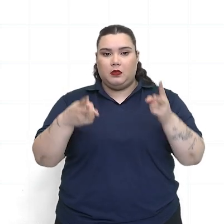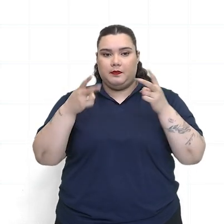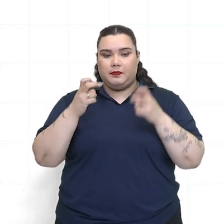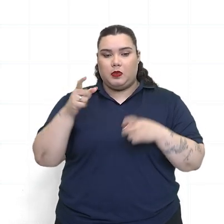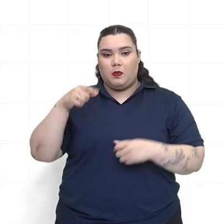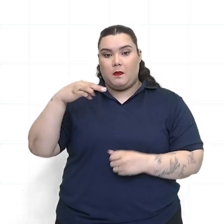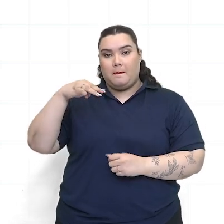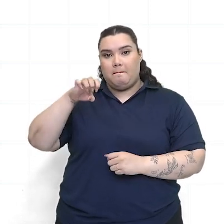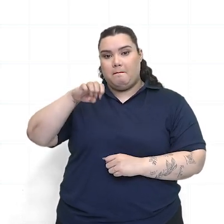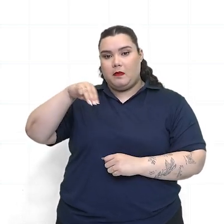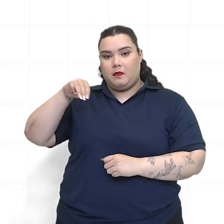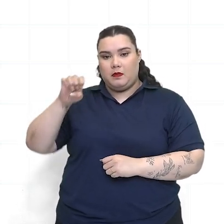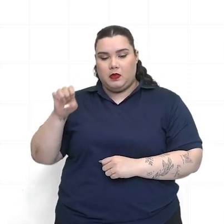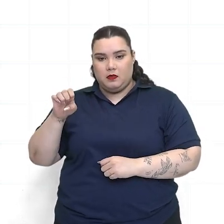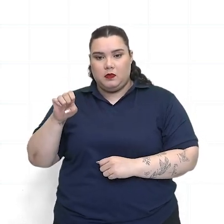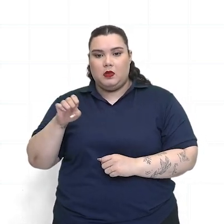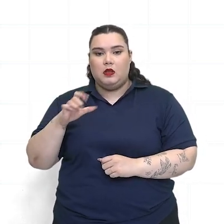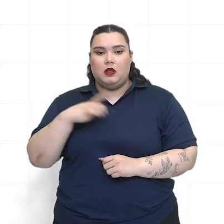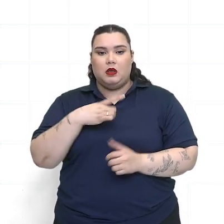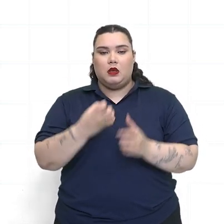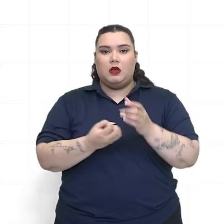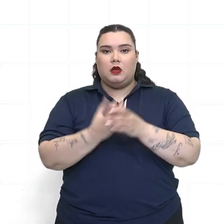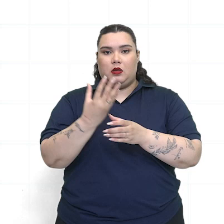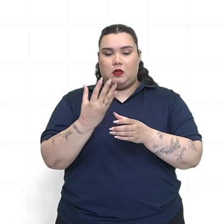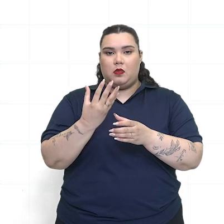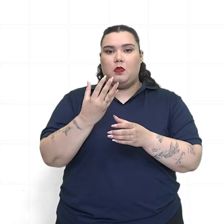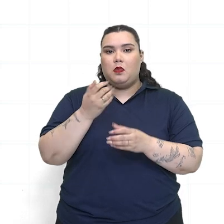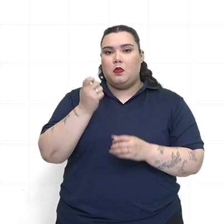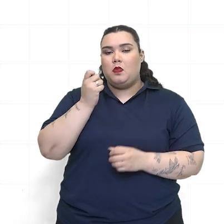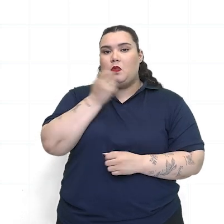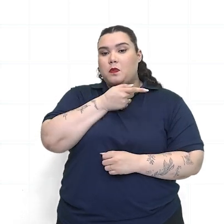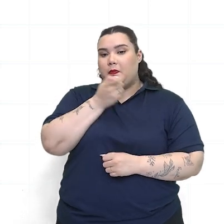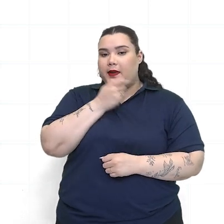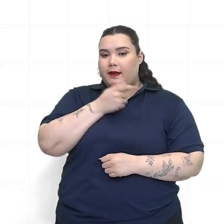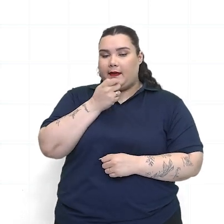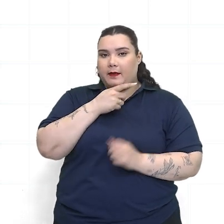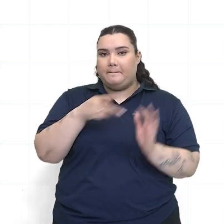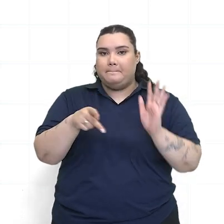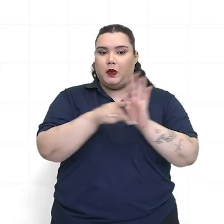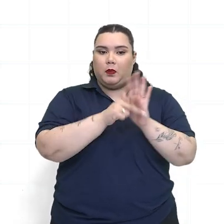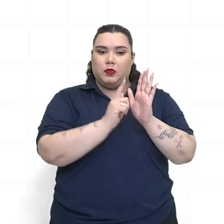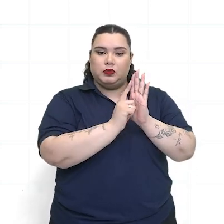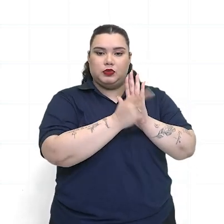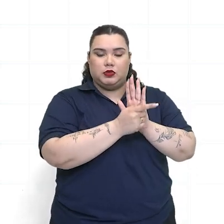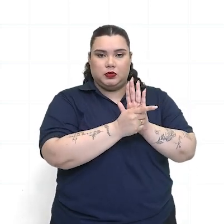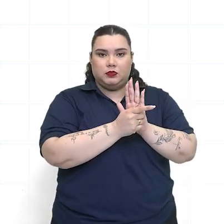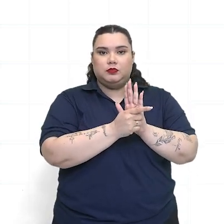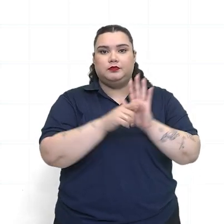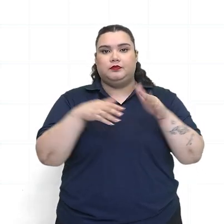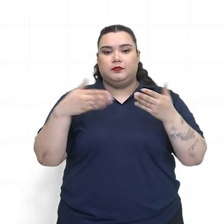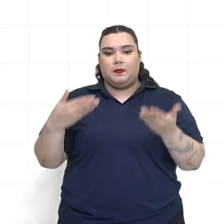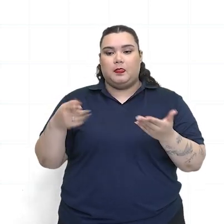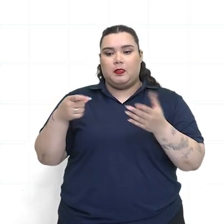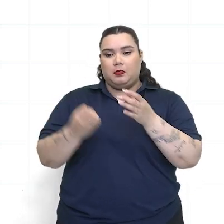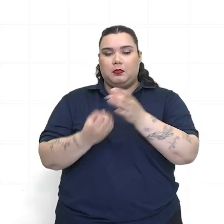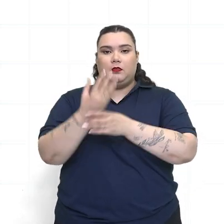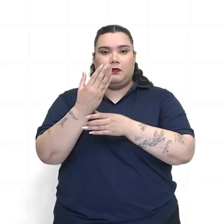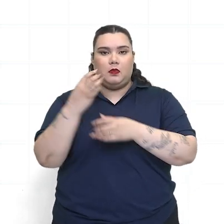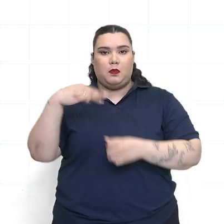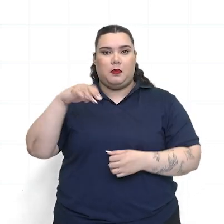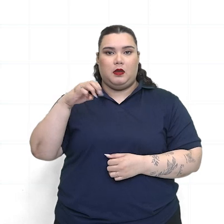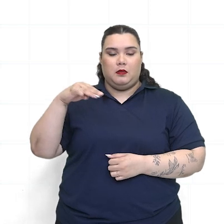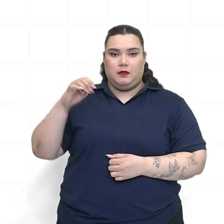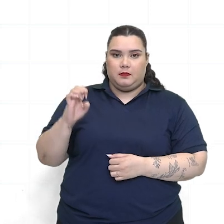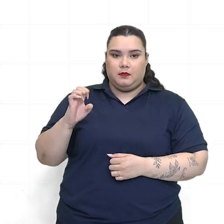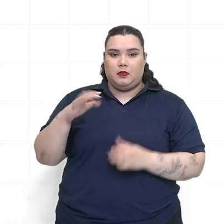no meme é que gera o humor, né? E é próprio do gênero. Ou seja, o humor, ele é gerado nesse meme.